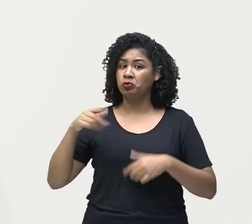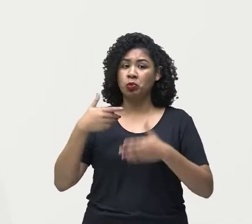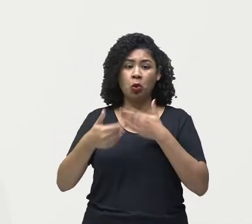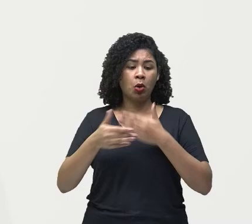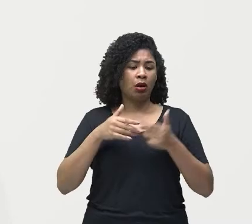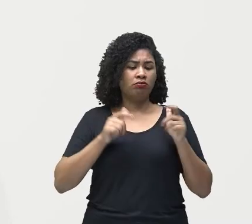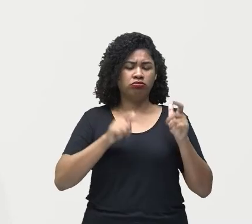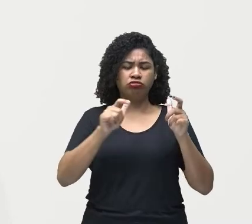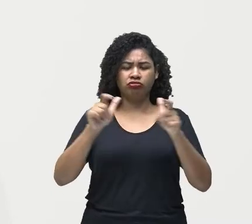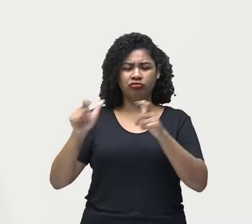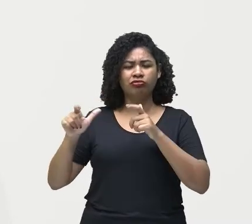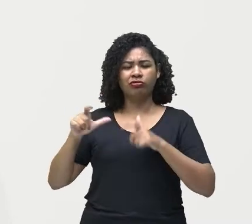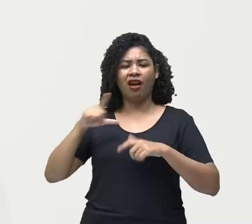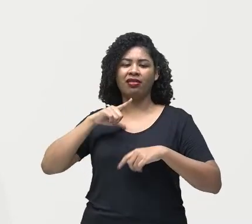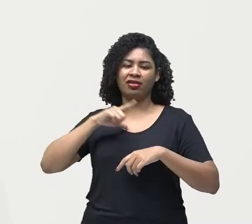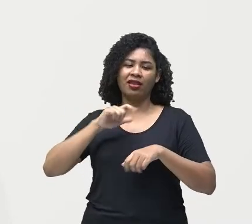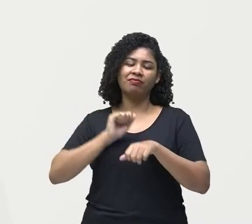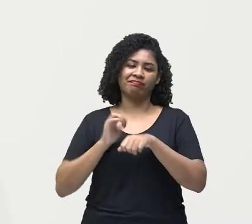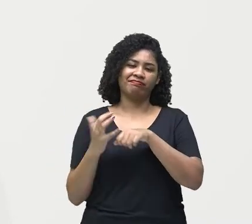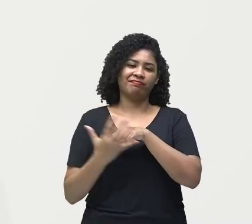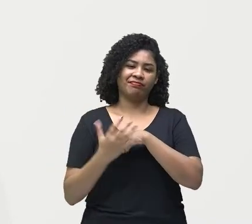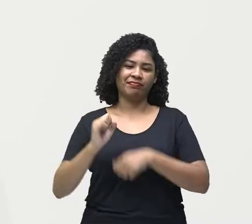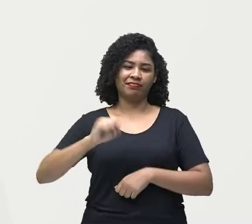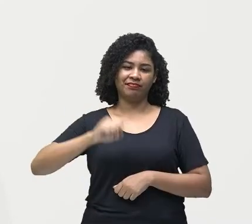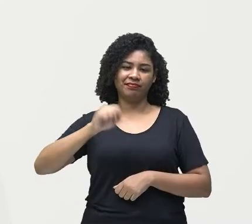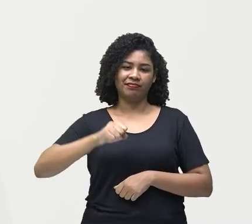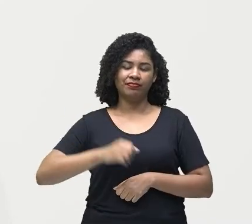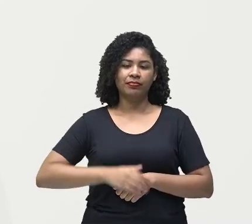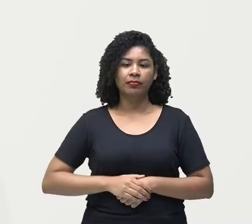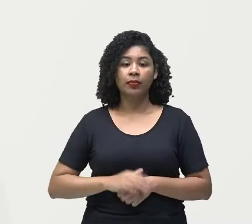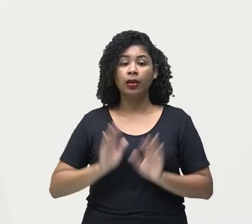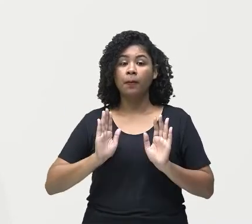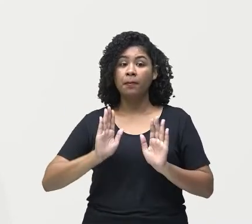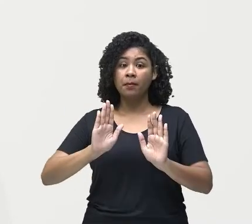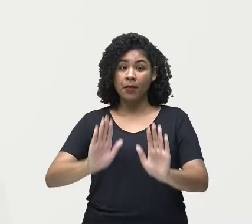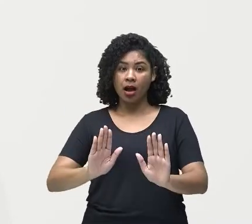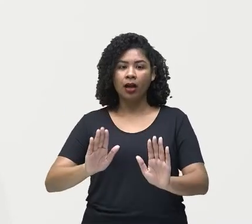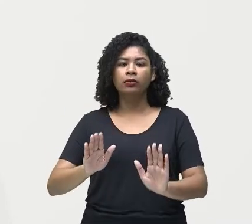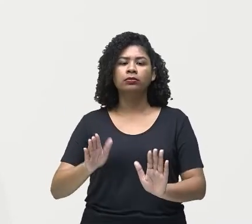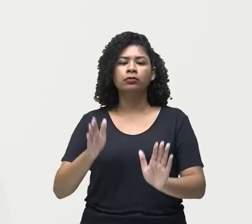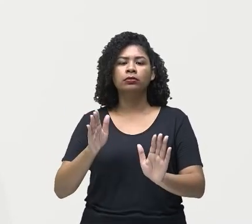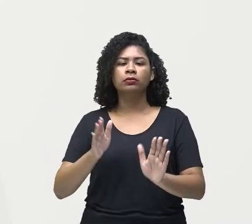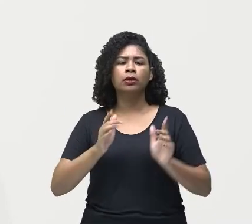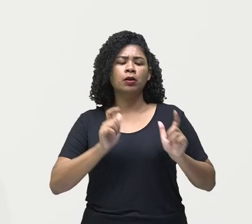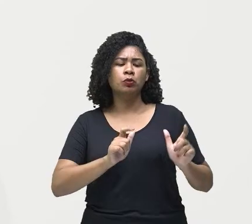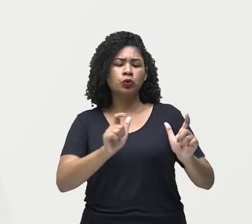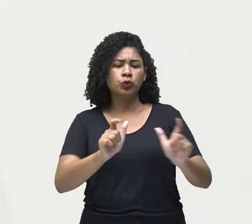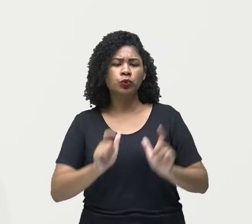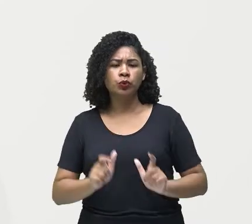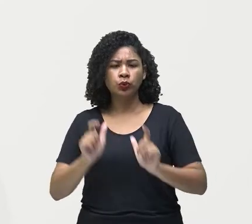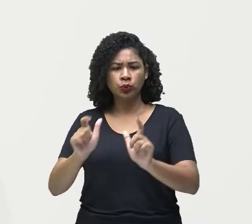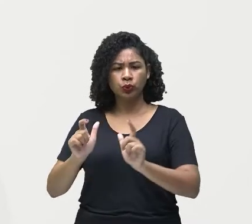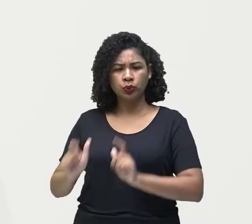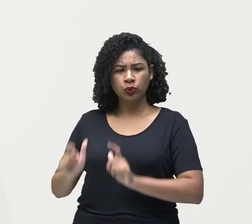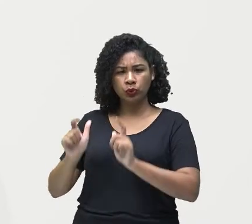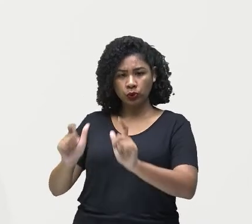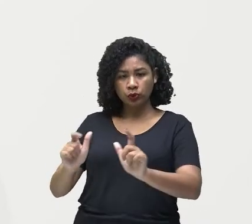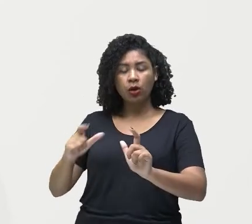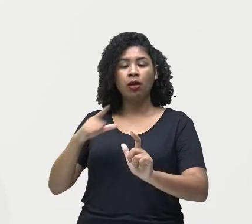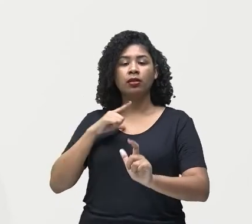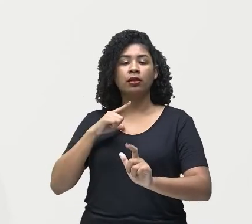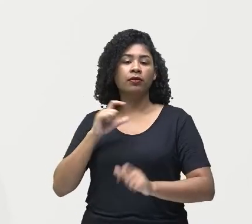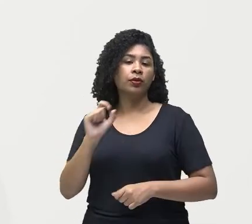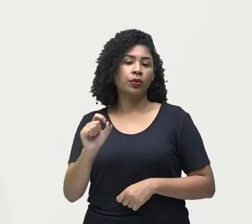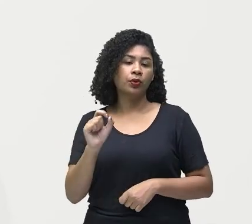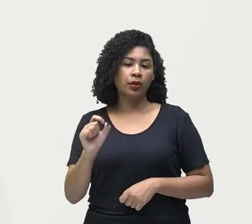por esse vírus da Covid-19. No entanto, em cada região, em cada localidade,